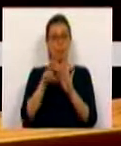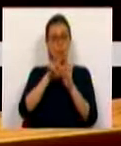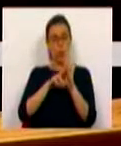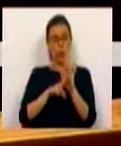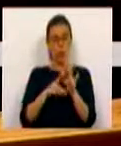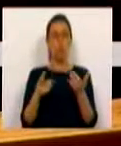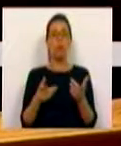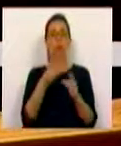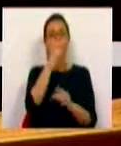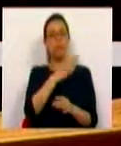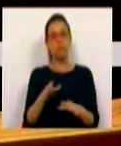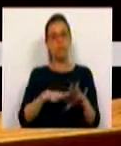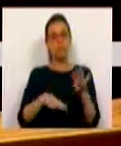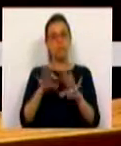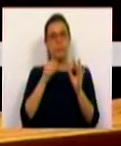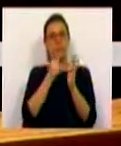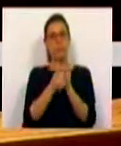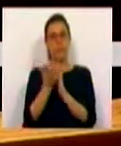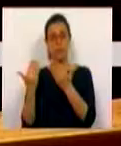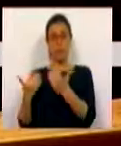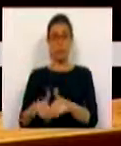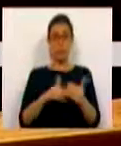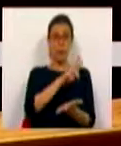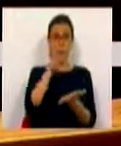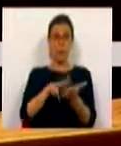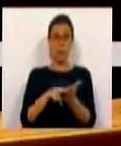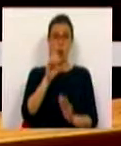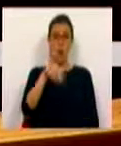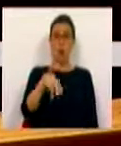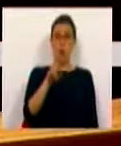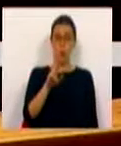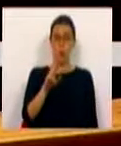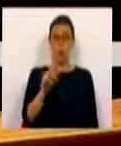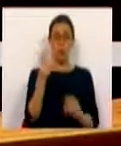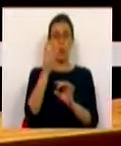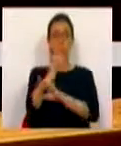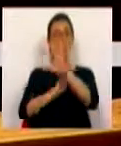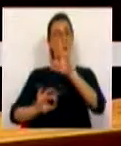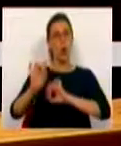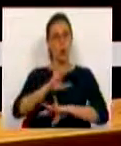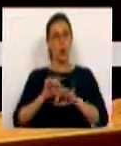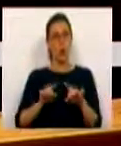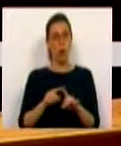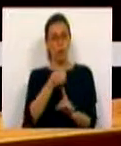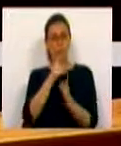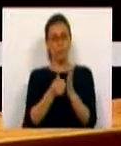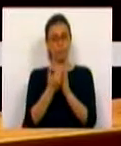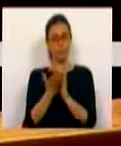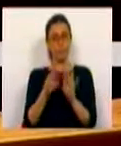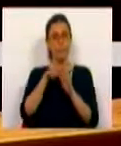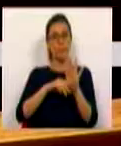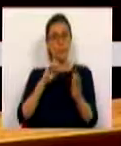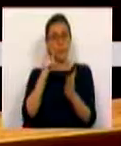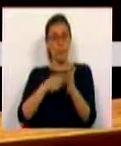regular a aplicação e execução das medidas restritivas aprovadas pela ONU e pela União Europeia e estabelece o seu